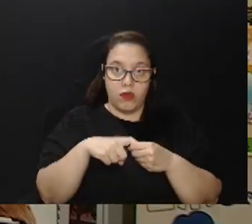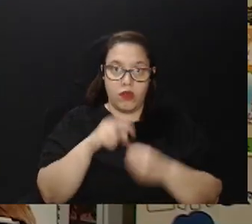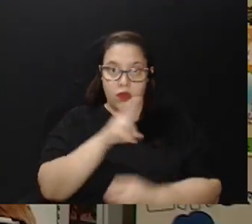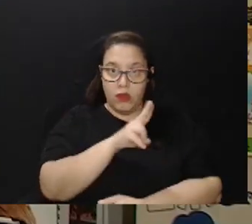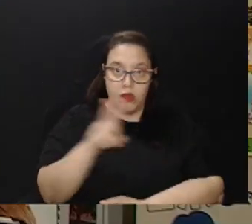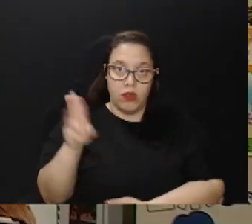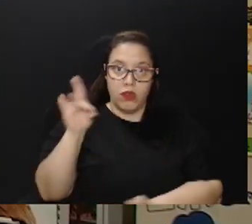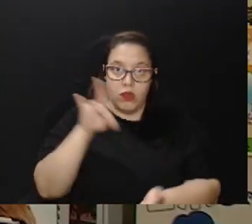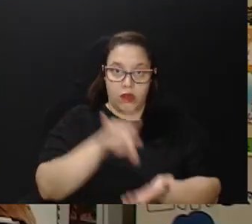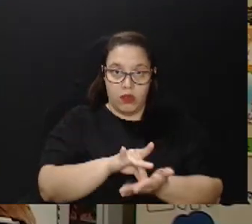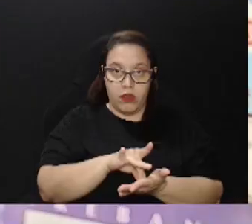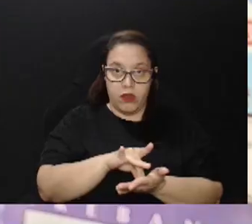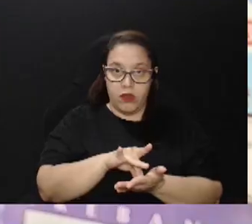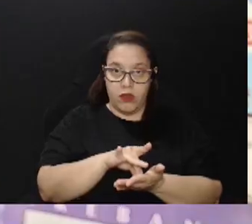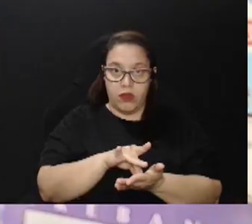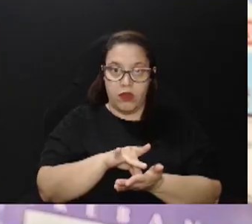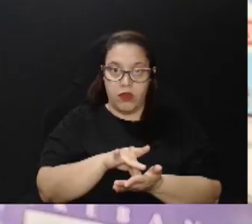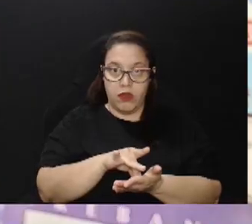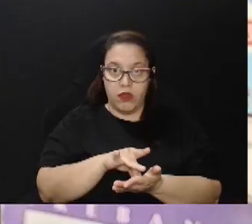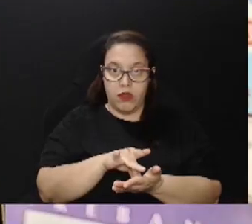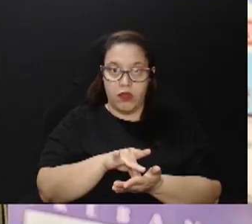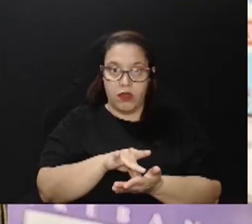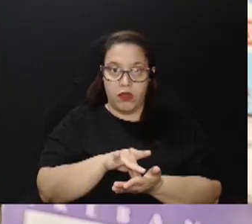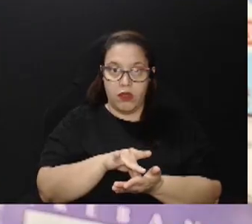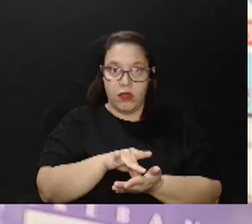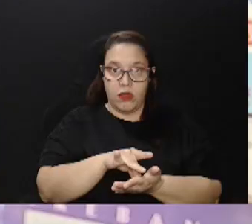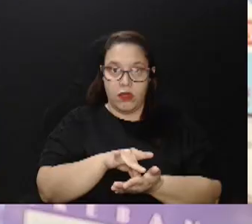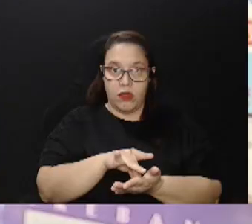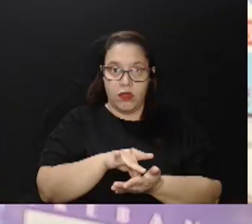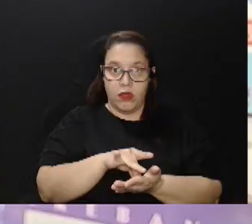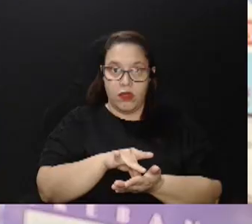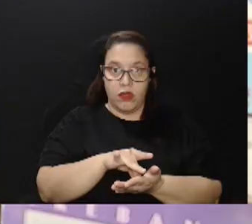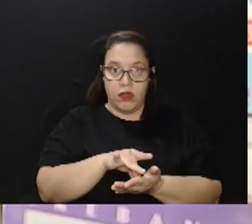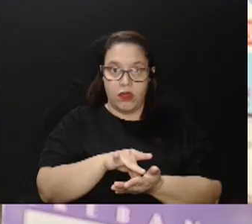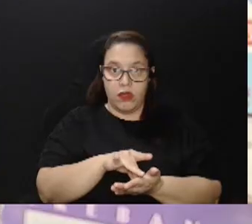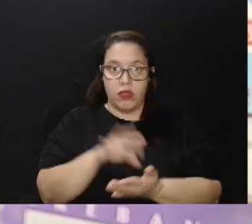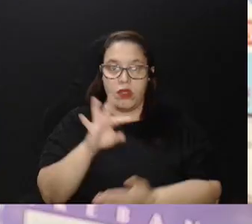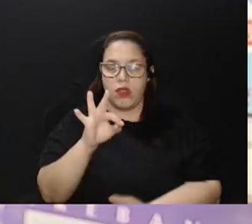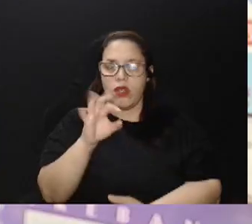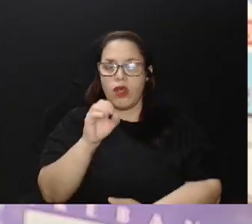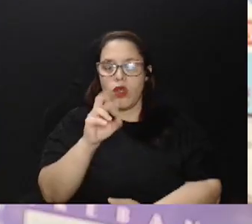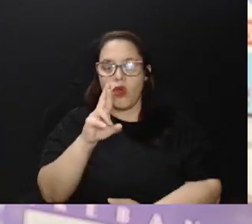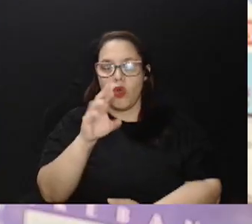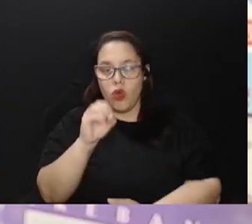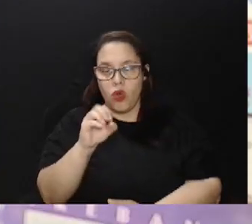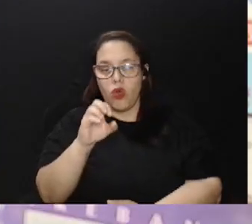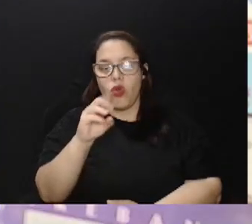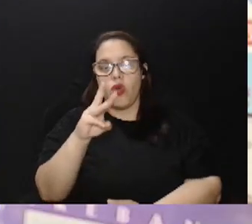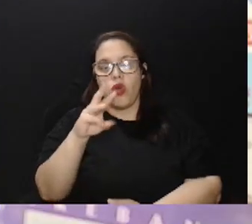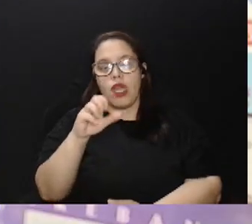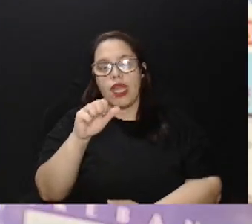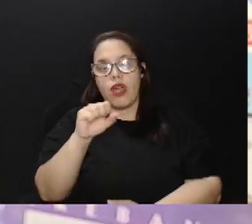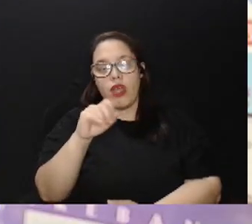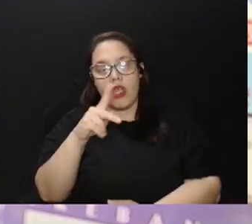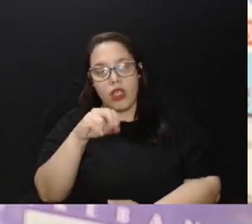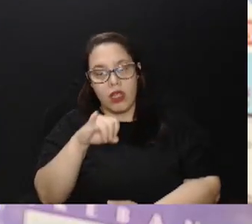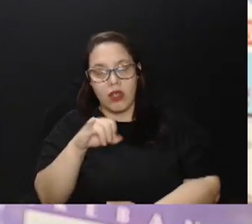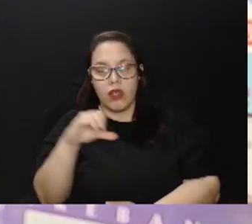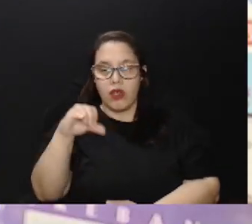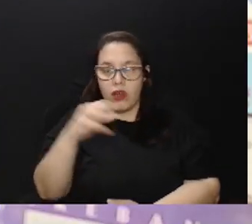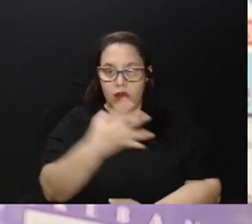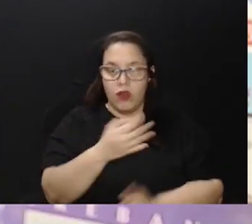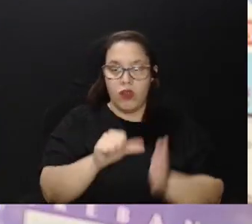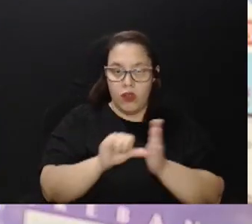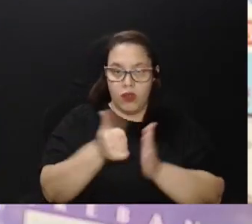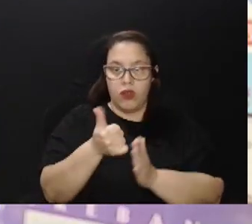E ele era Toru Iwasaki. Em 94, ele foi o primeiro e o